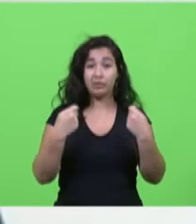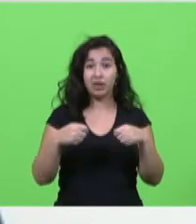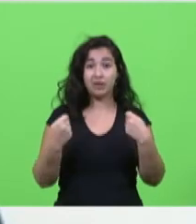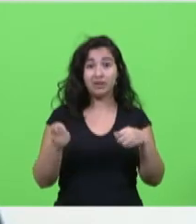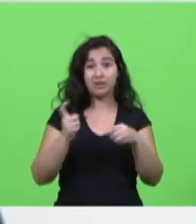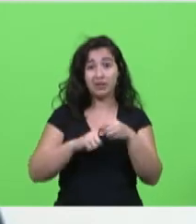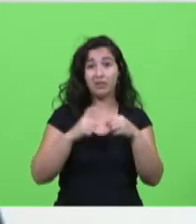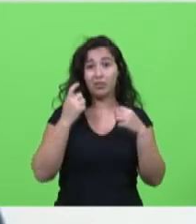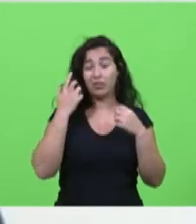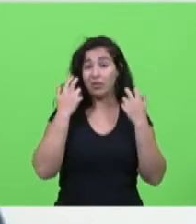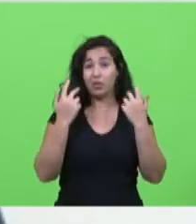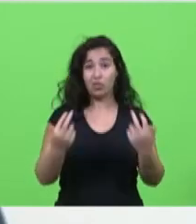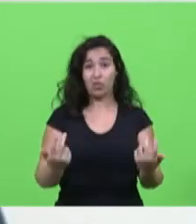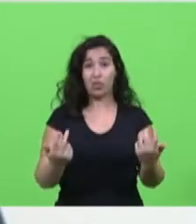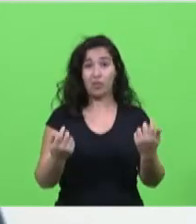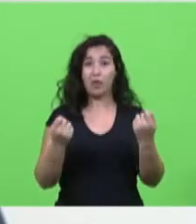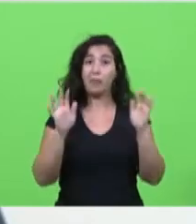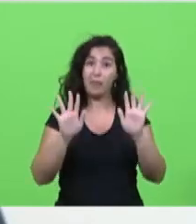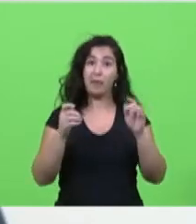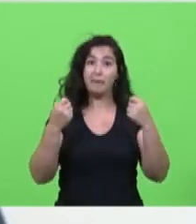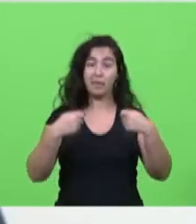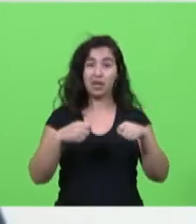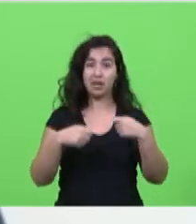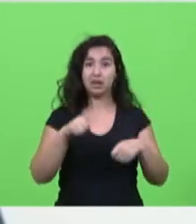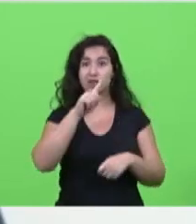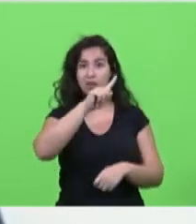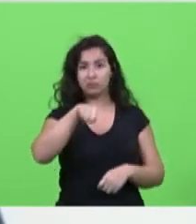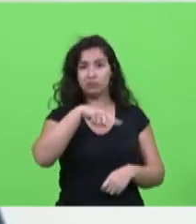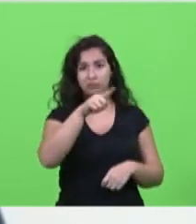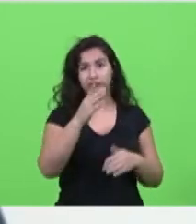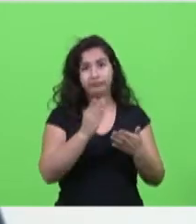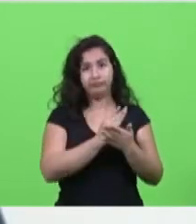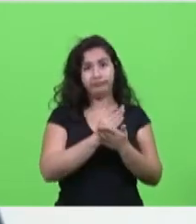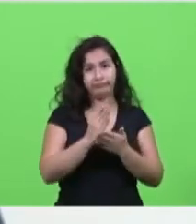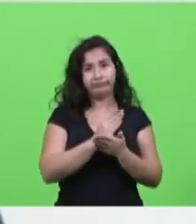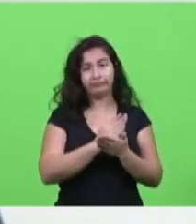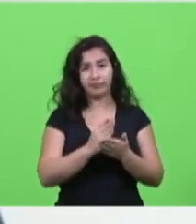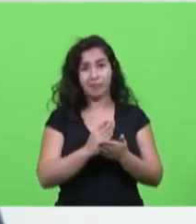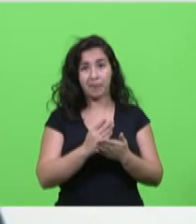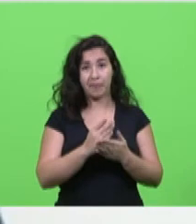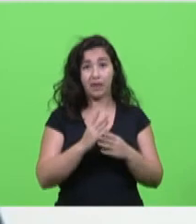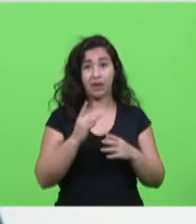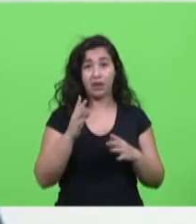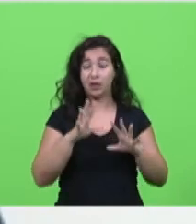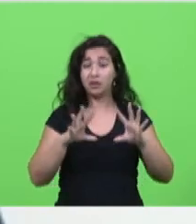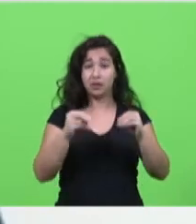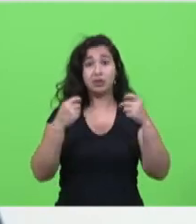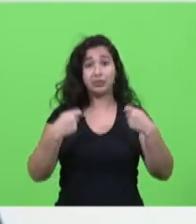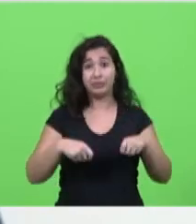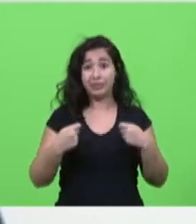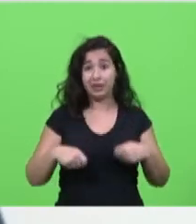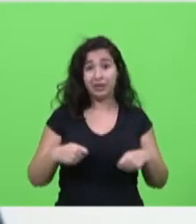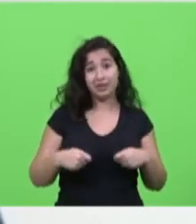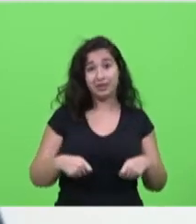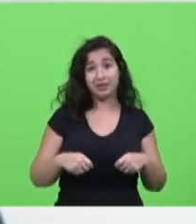as devidas restrições. Portanto, senhores deputados, nós precisamos conviver com o vírus. Infelizmente,